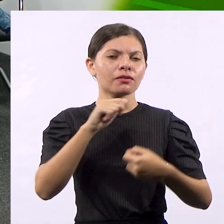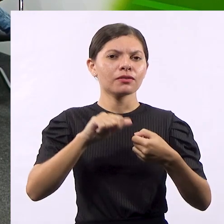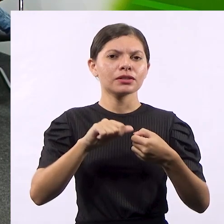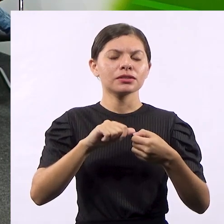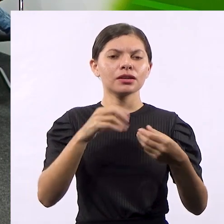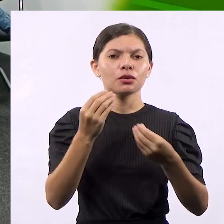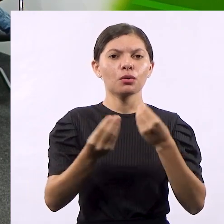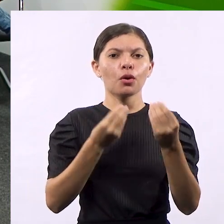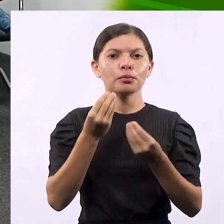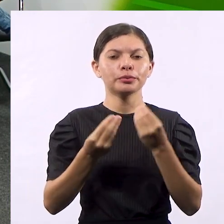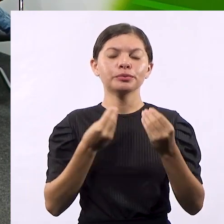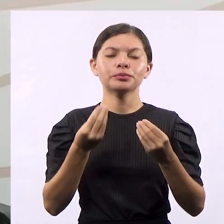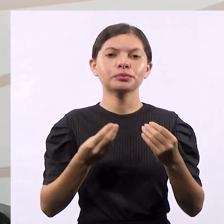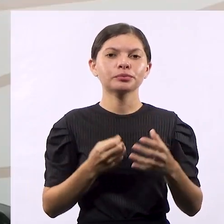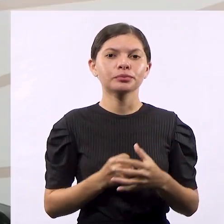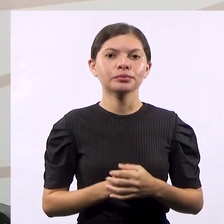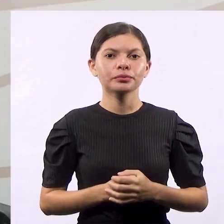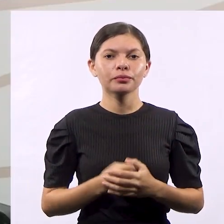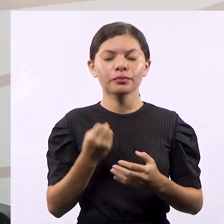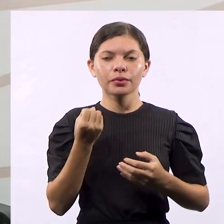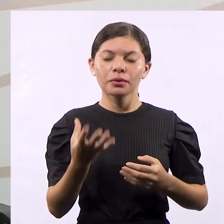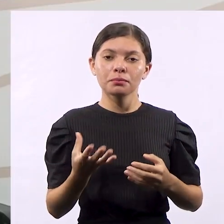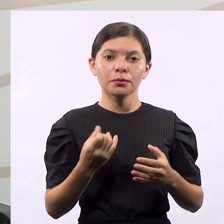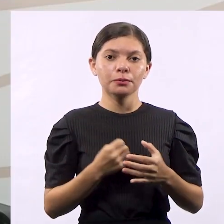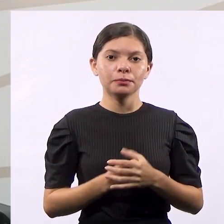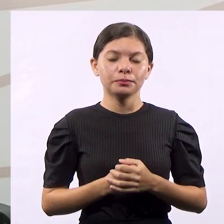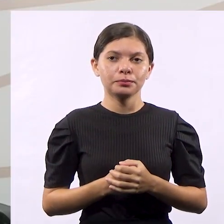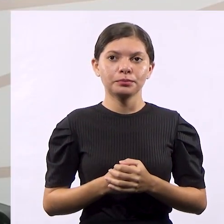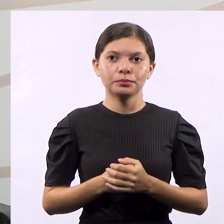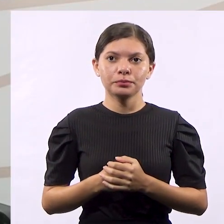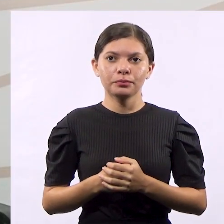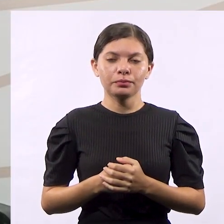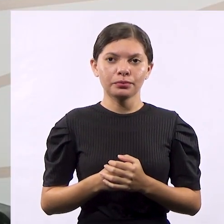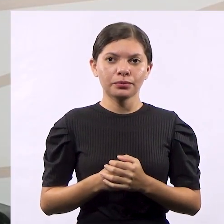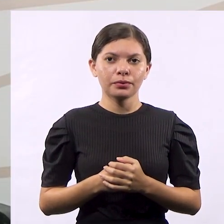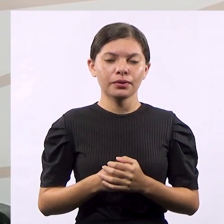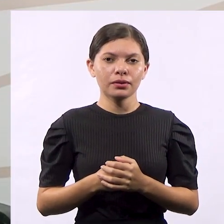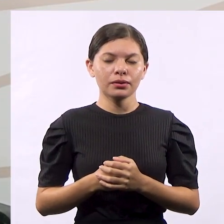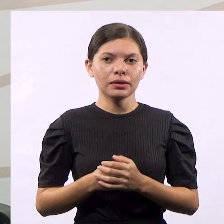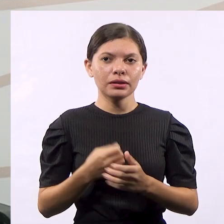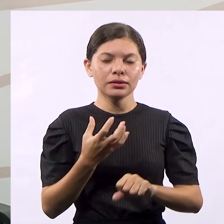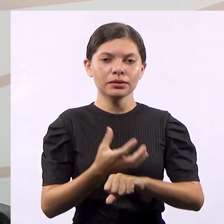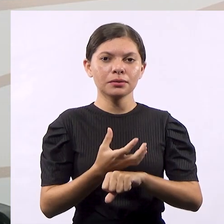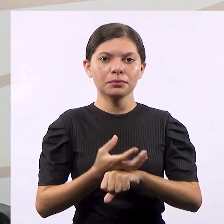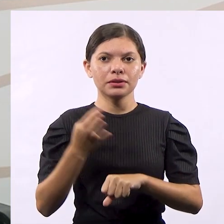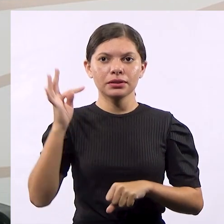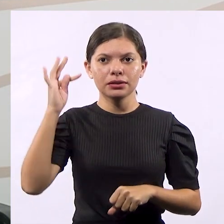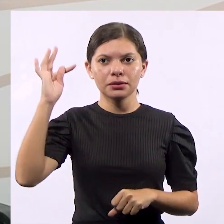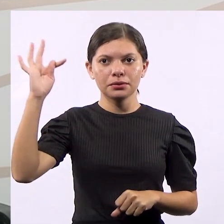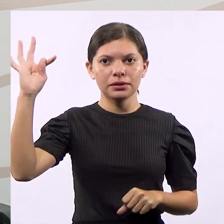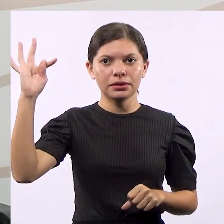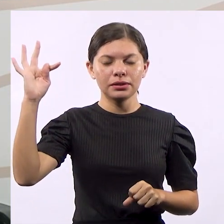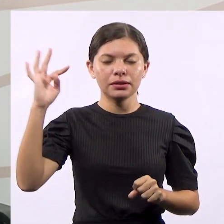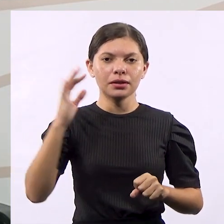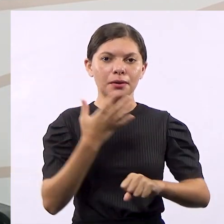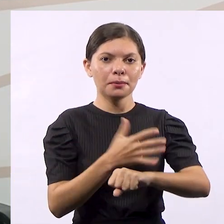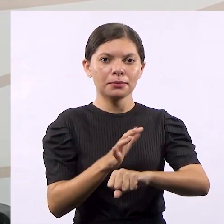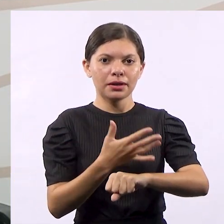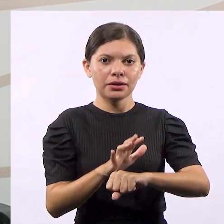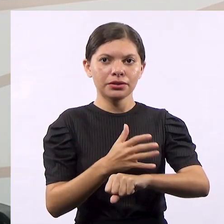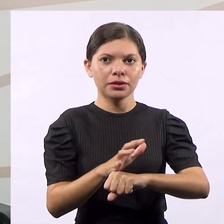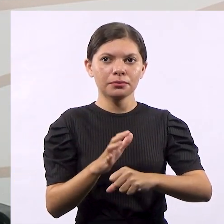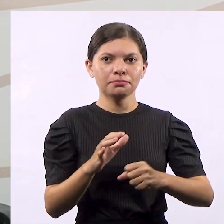com relação à disciplina de teoria e prática da educação intercultural, que está bem interligada com a disciplina